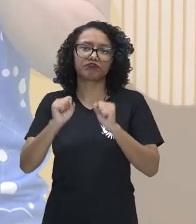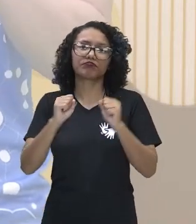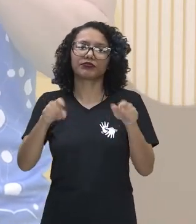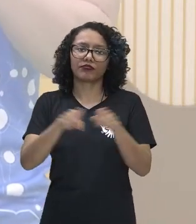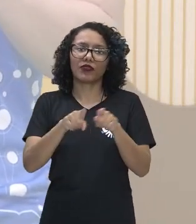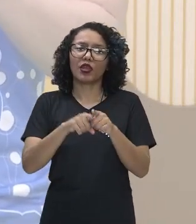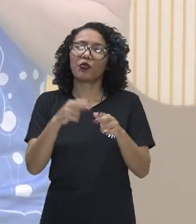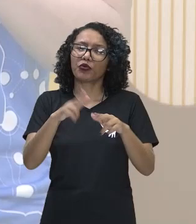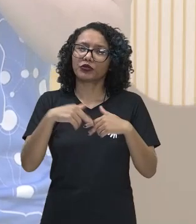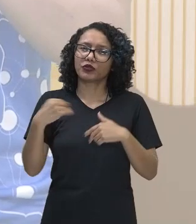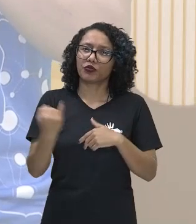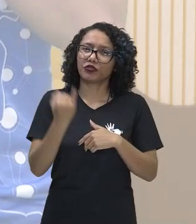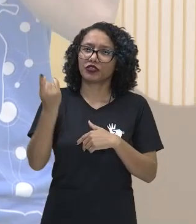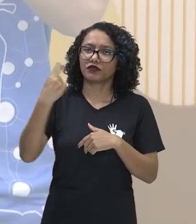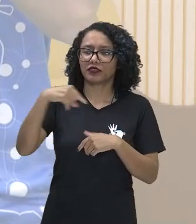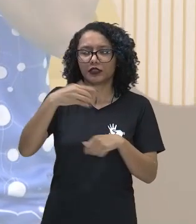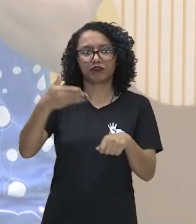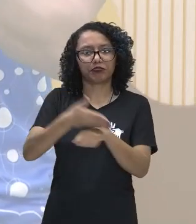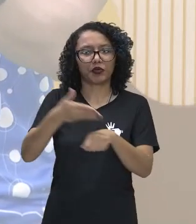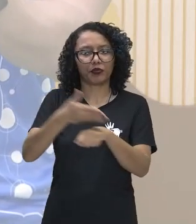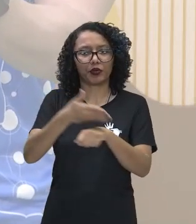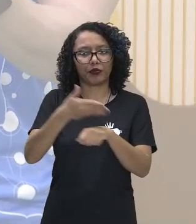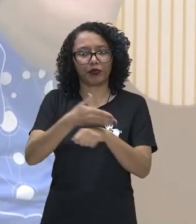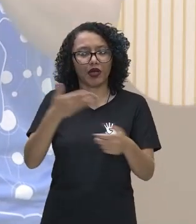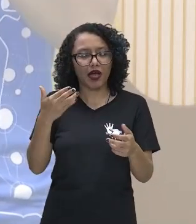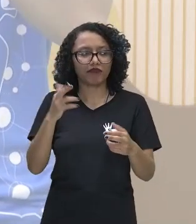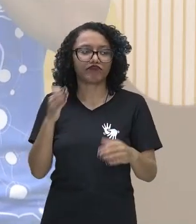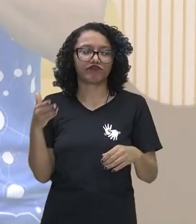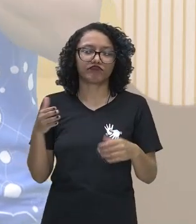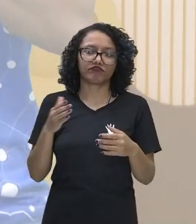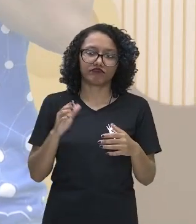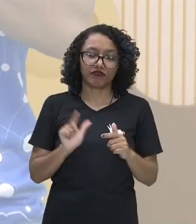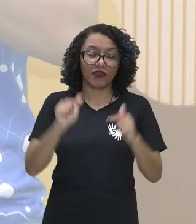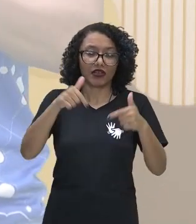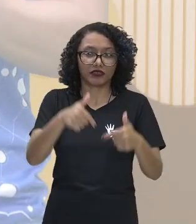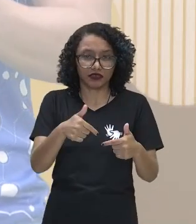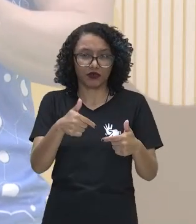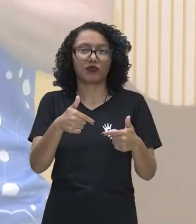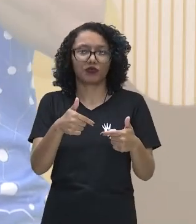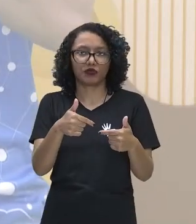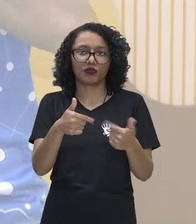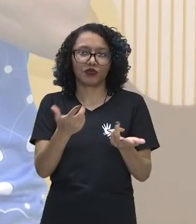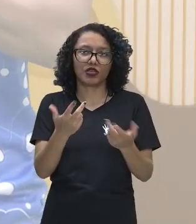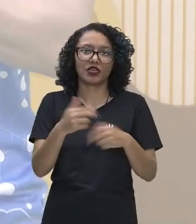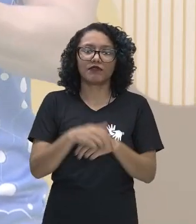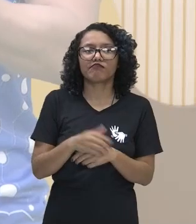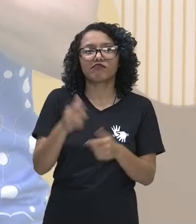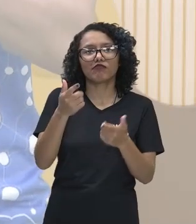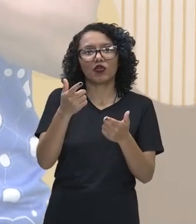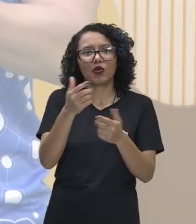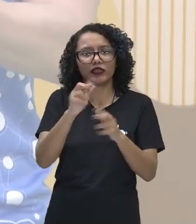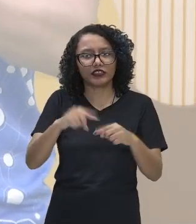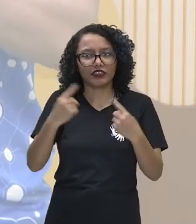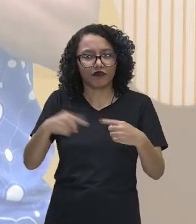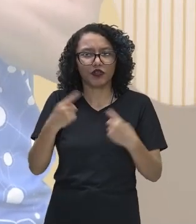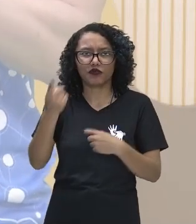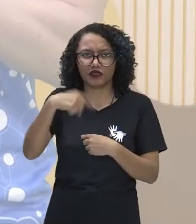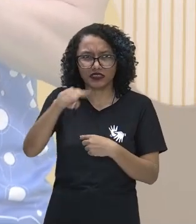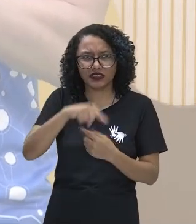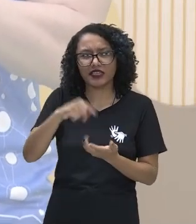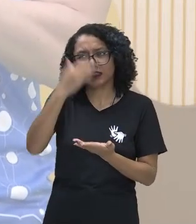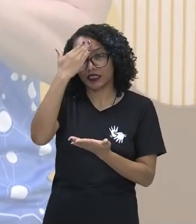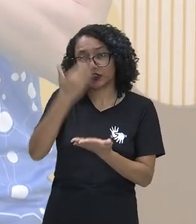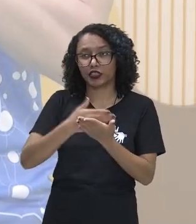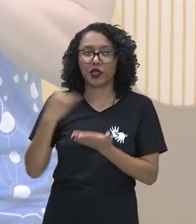vocês estarem engajados em causas que vocês considerem relevantes e importantes. Tudo bem? A gente